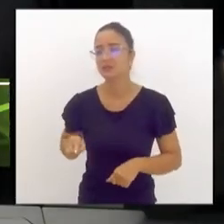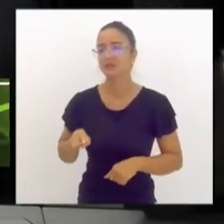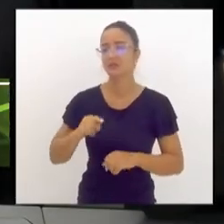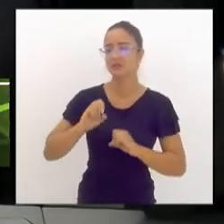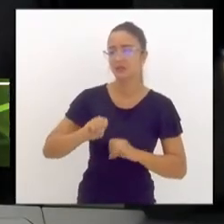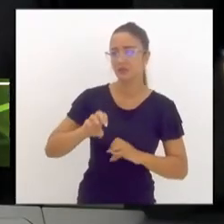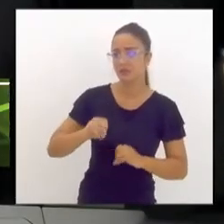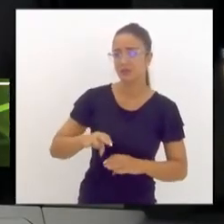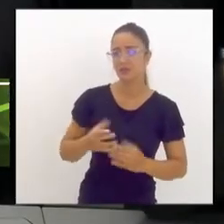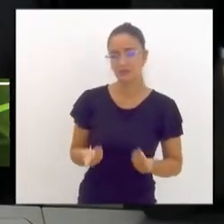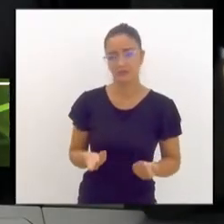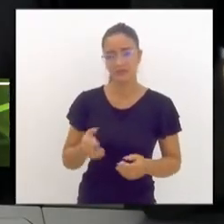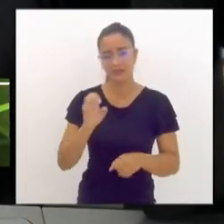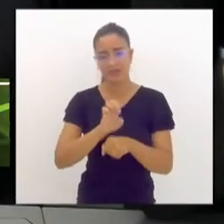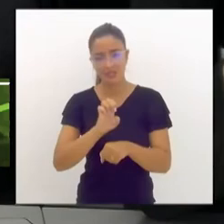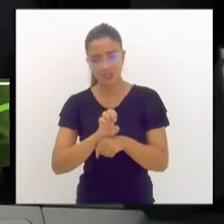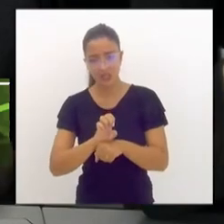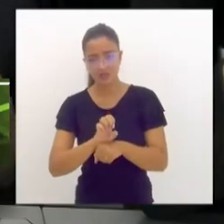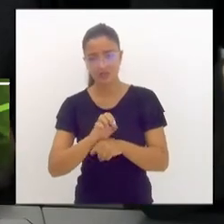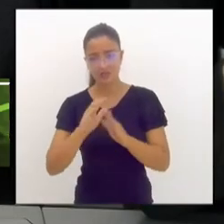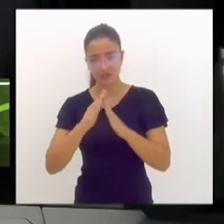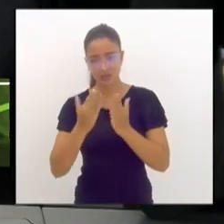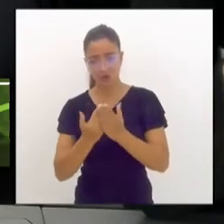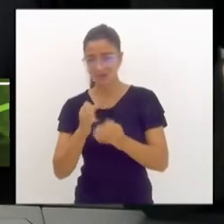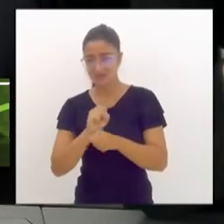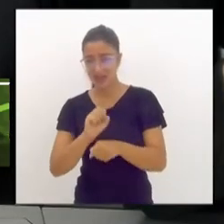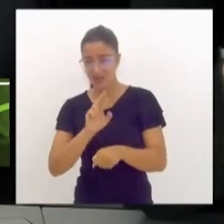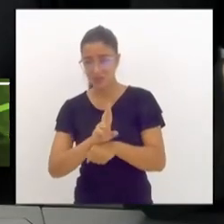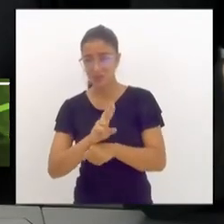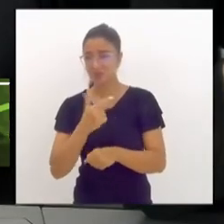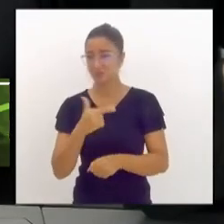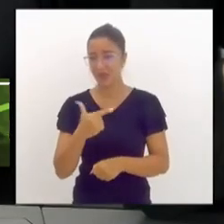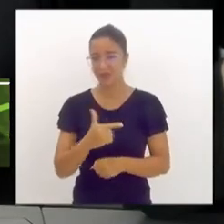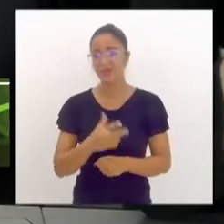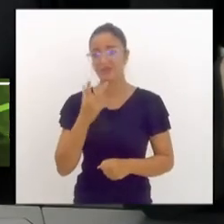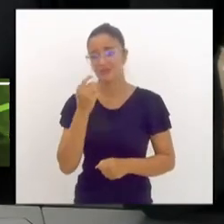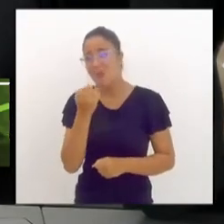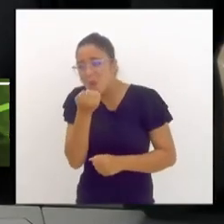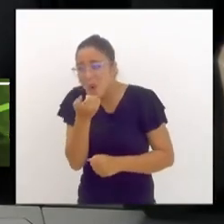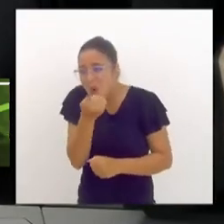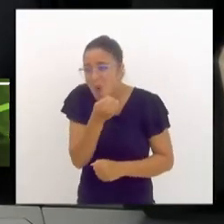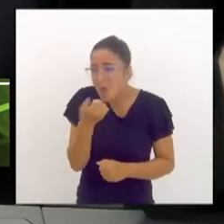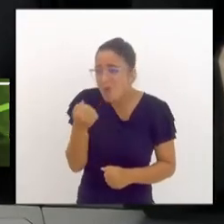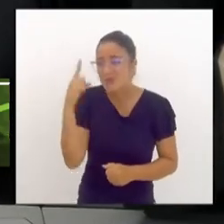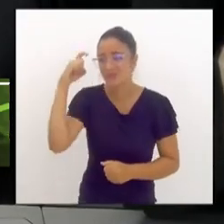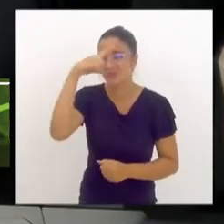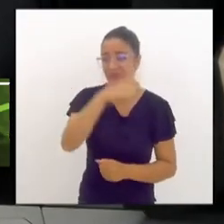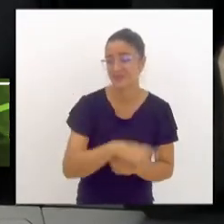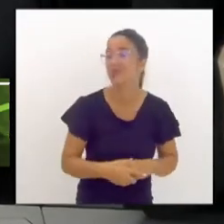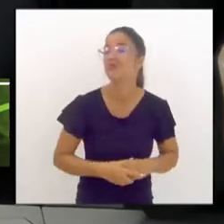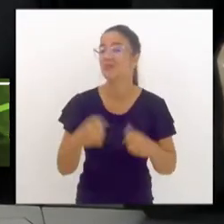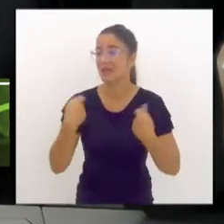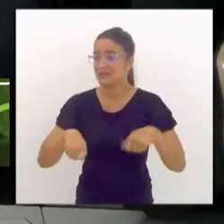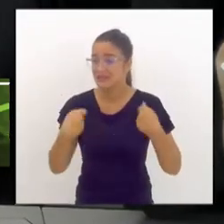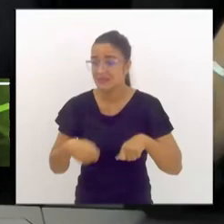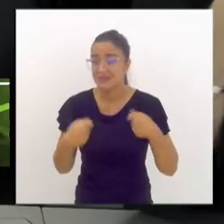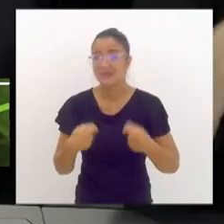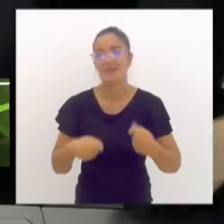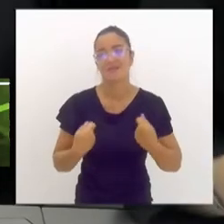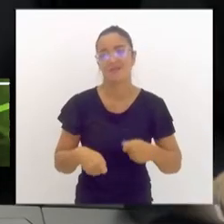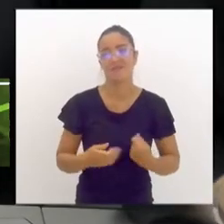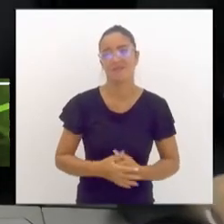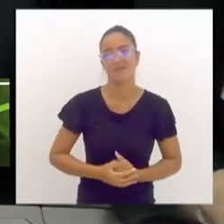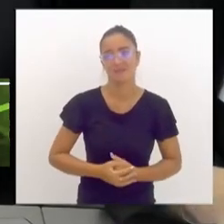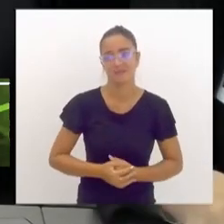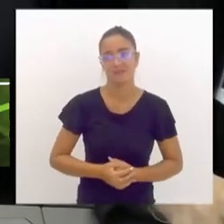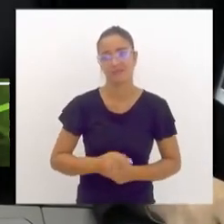escolas estaduais, pouquíssimas têm salas de recursos, né, e outras necessidades que são muito maiores hoje. Então, a gente tem a